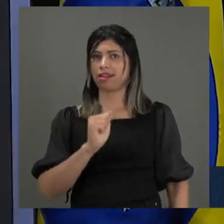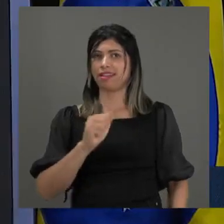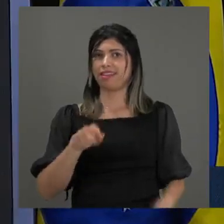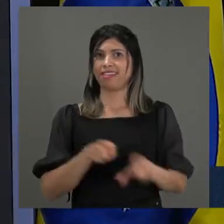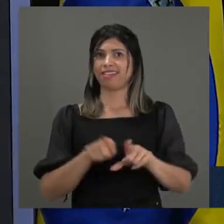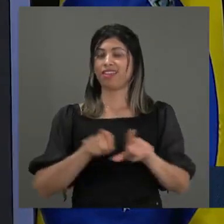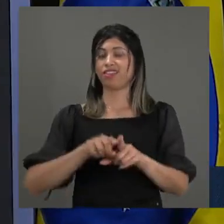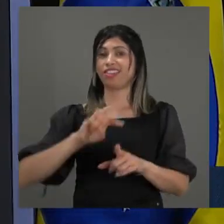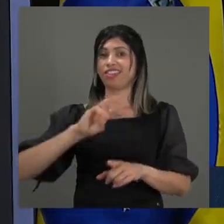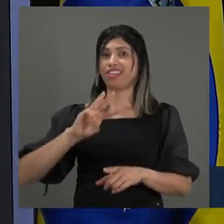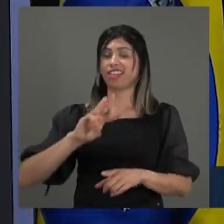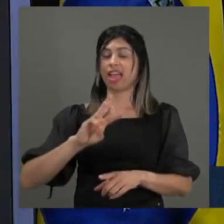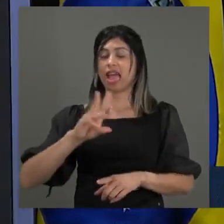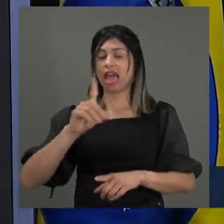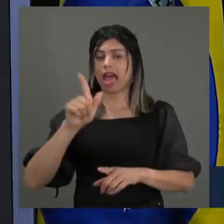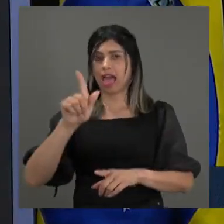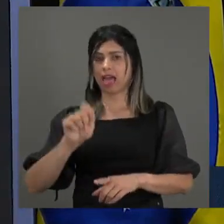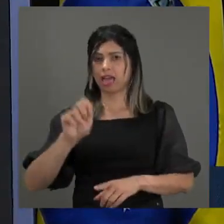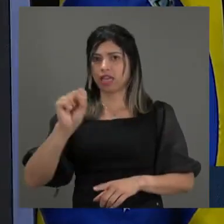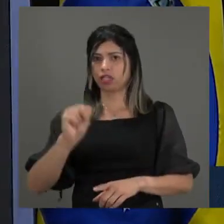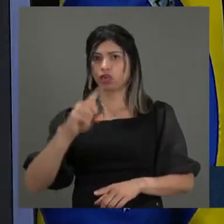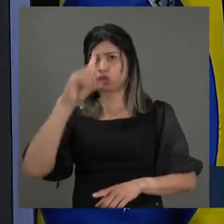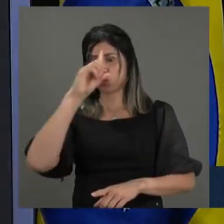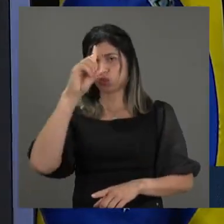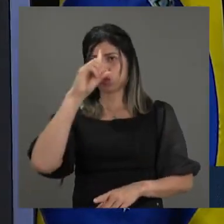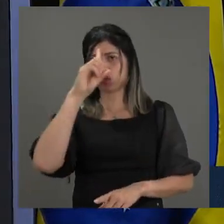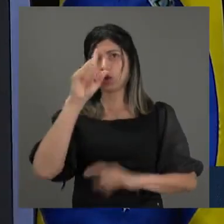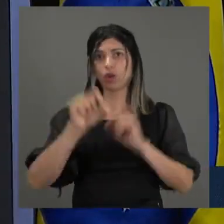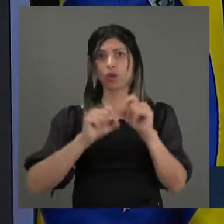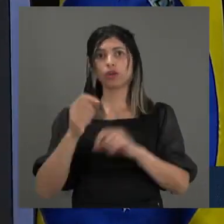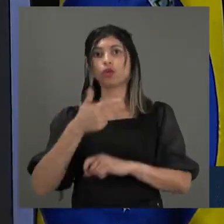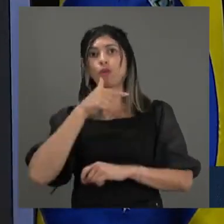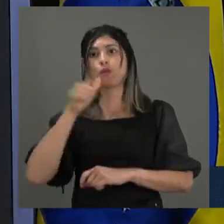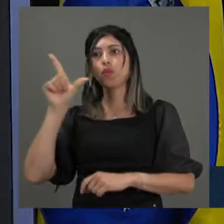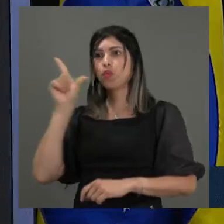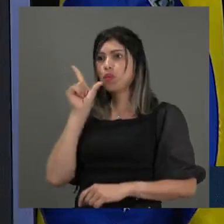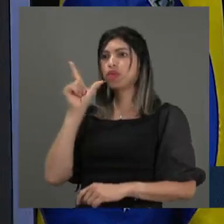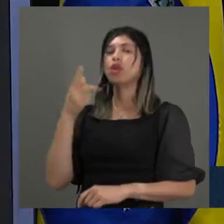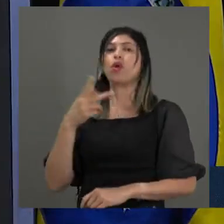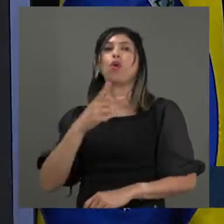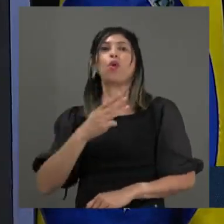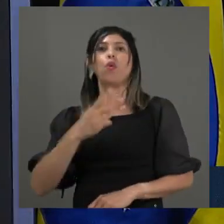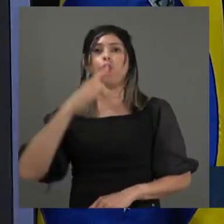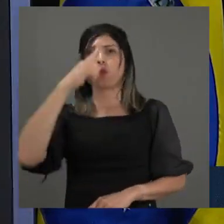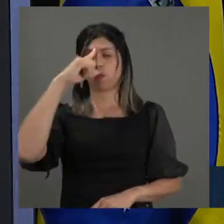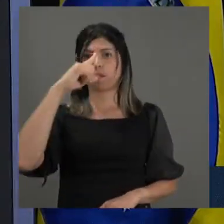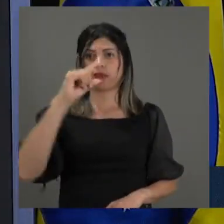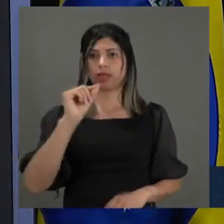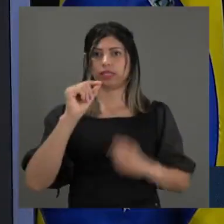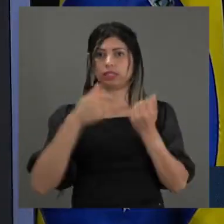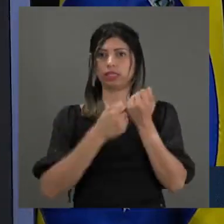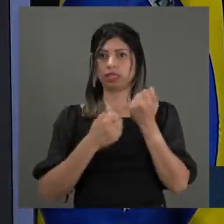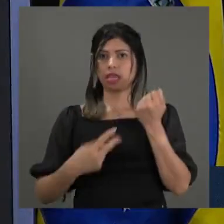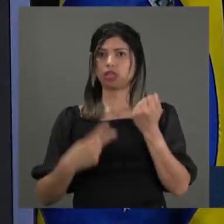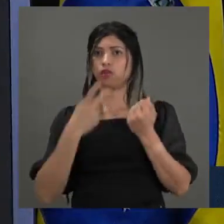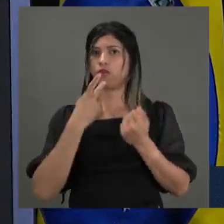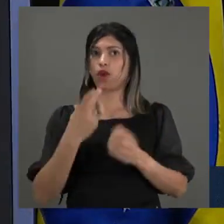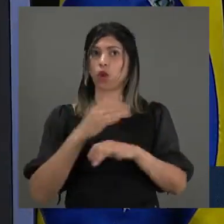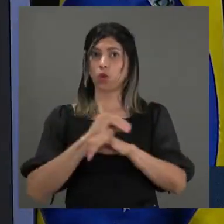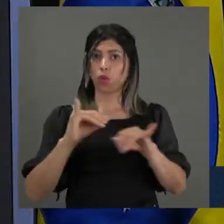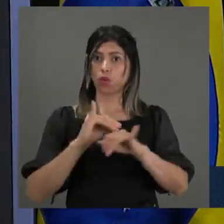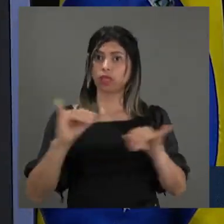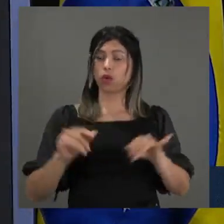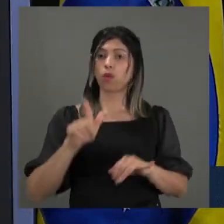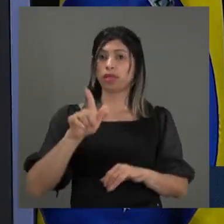por dia, dito inclusive ontem pelo presidente em exercício, Geraldo Alckmin. Essa oferta de gás em